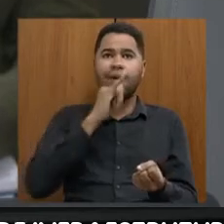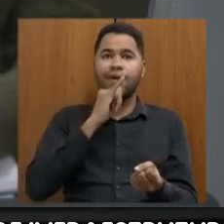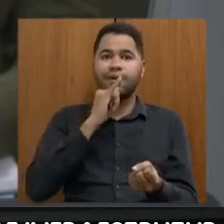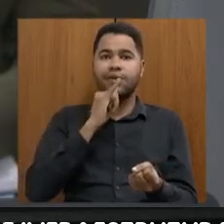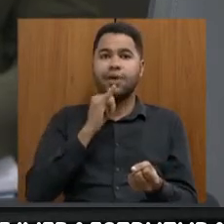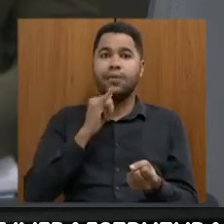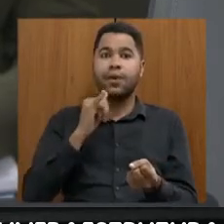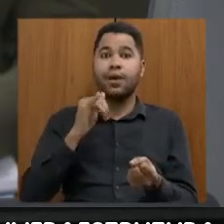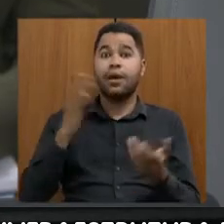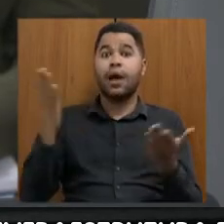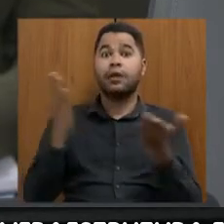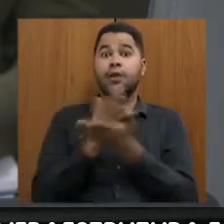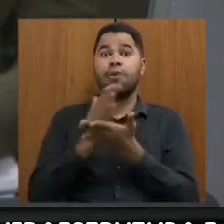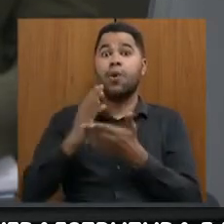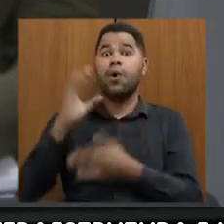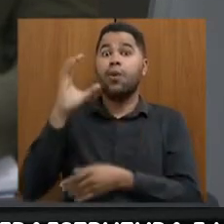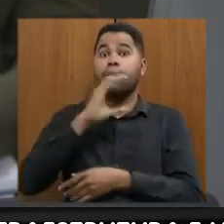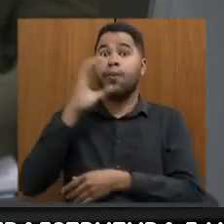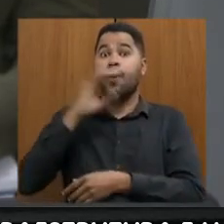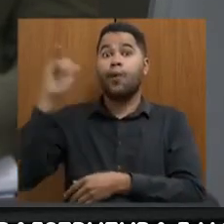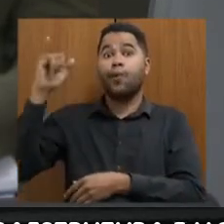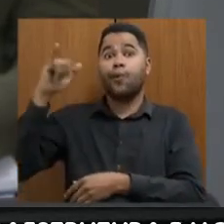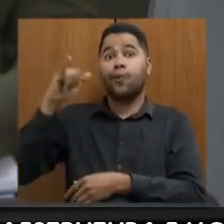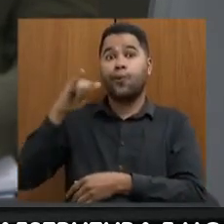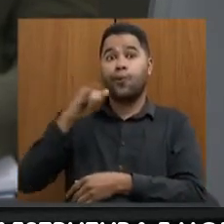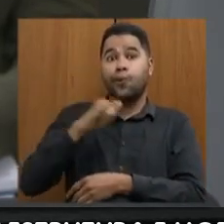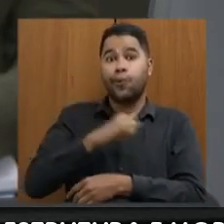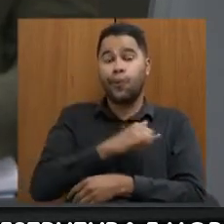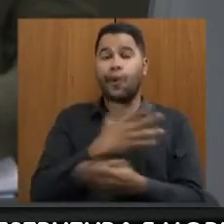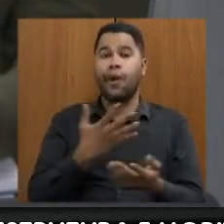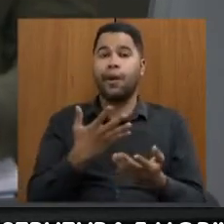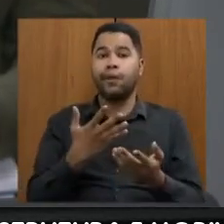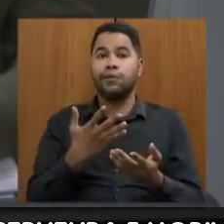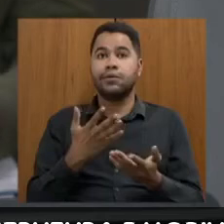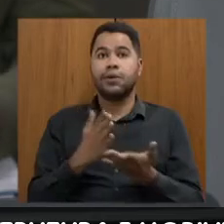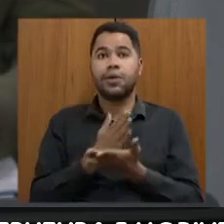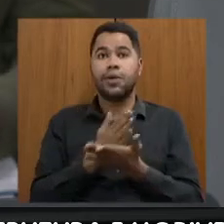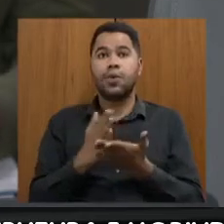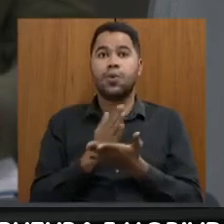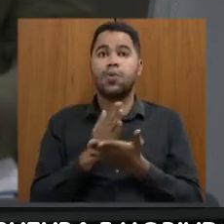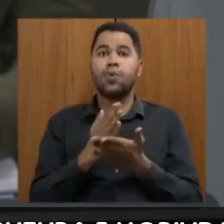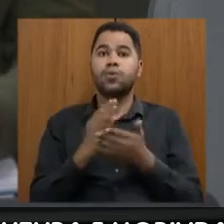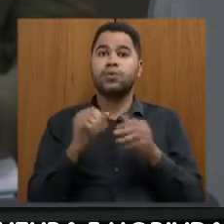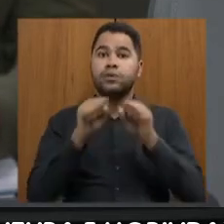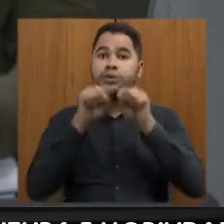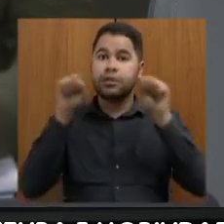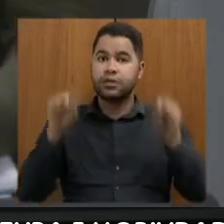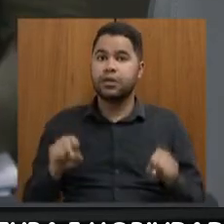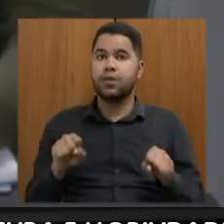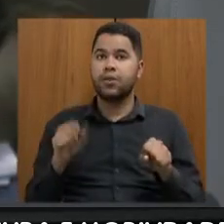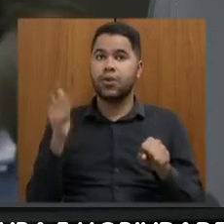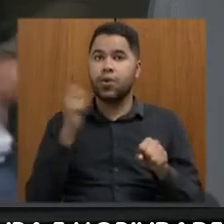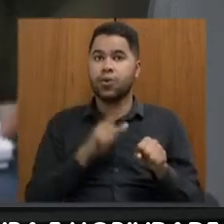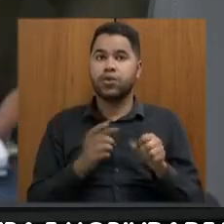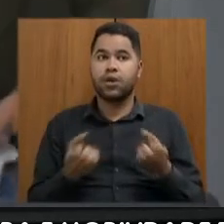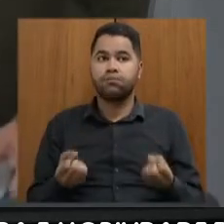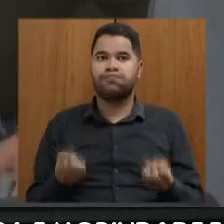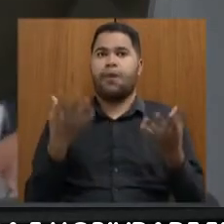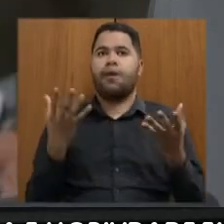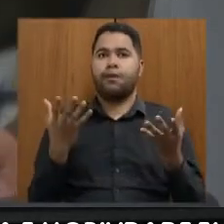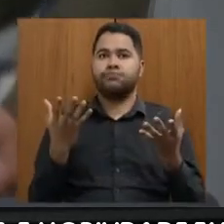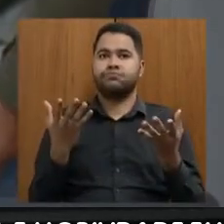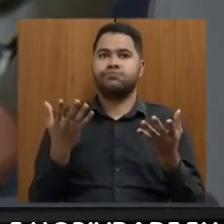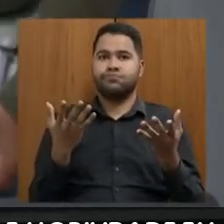de energia um pouso de emergência e medicamentos Cite alguns sistema eletrônico para que se pudesse